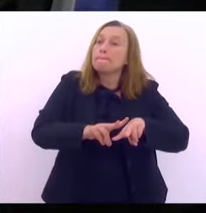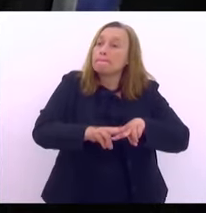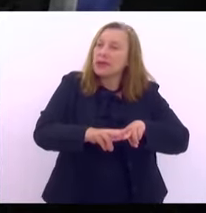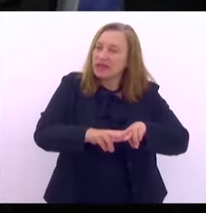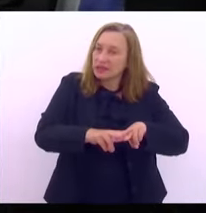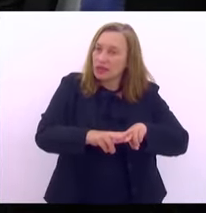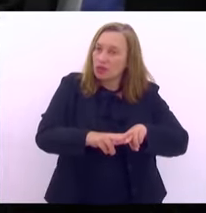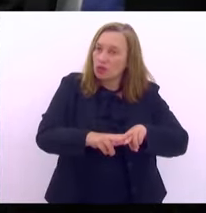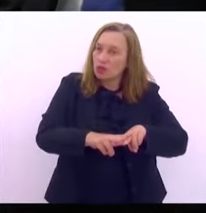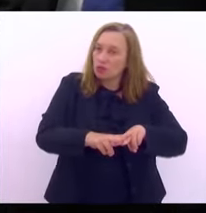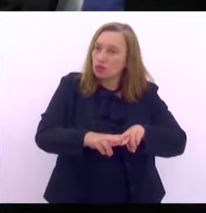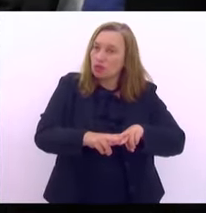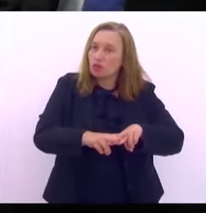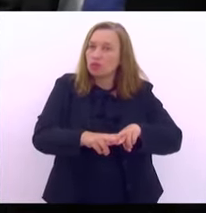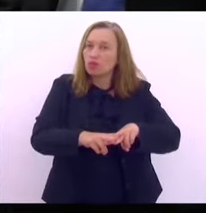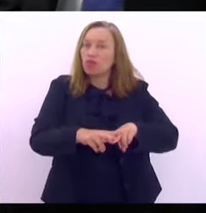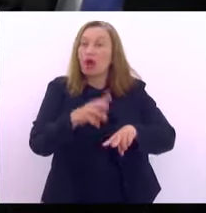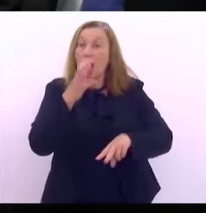julgou,